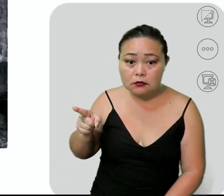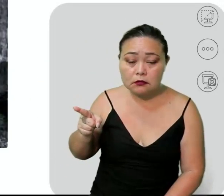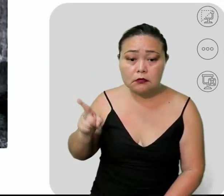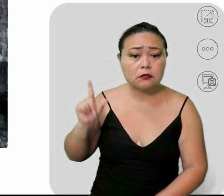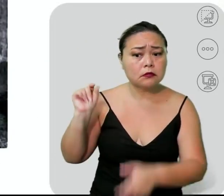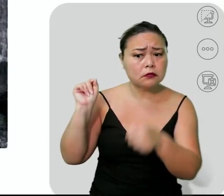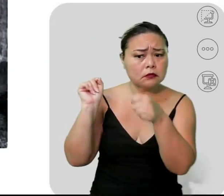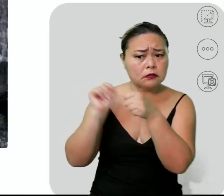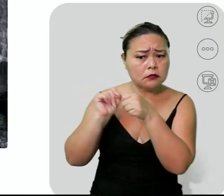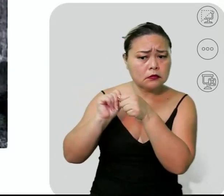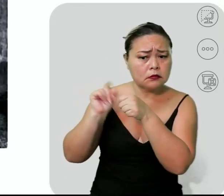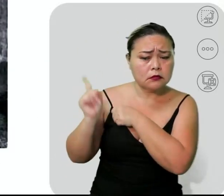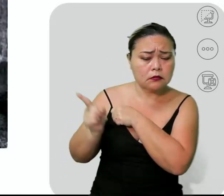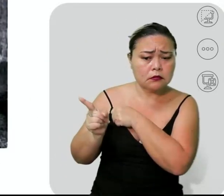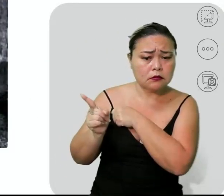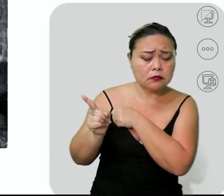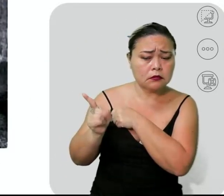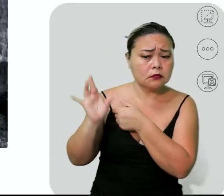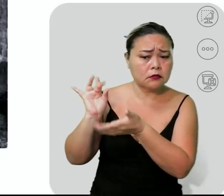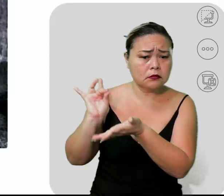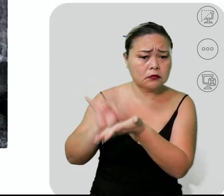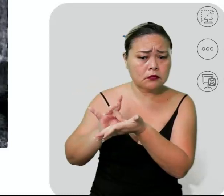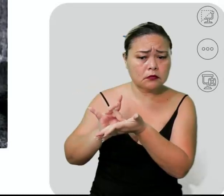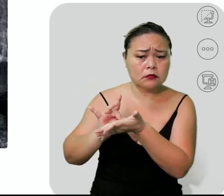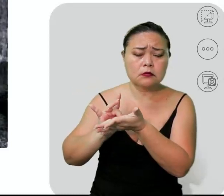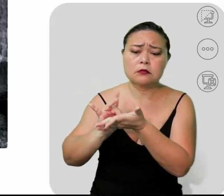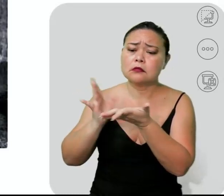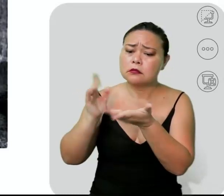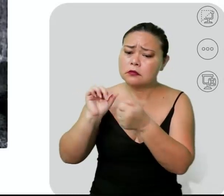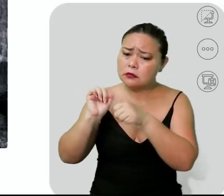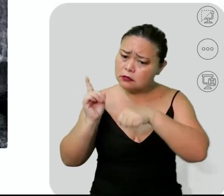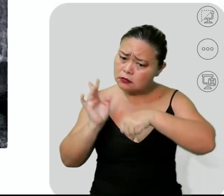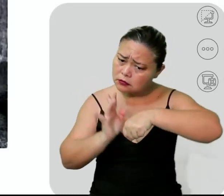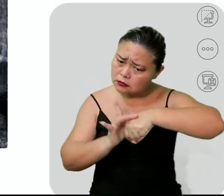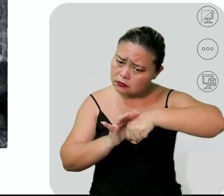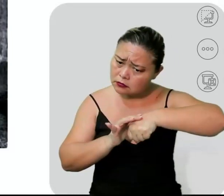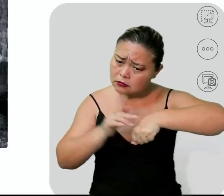o que fazia, na verdade, a peste negra. E aí são